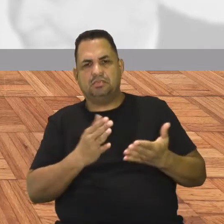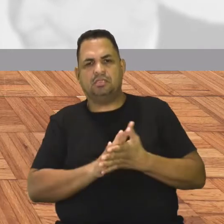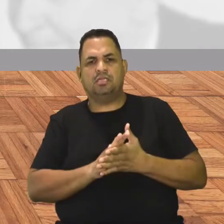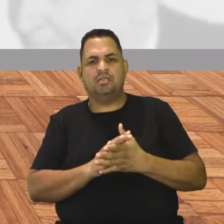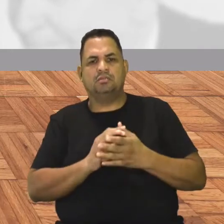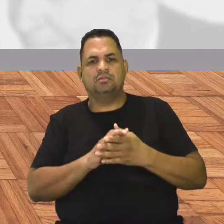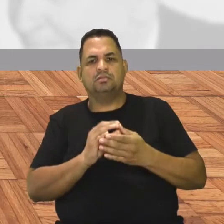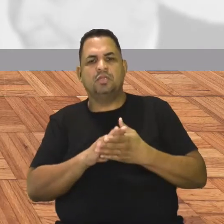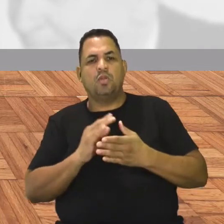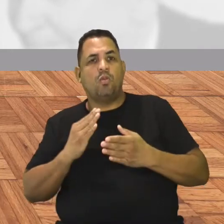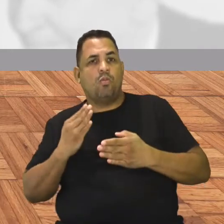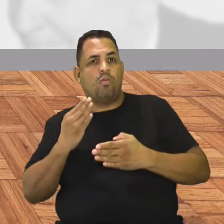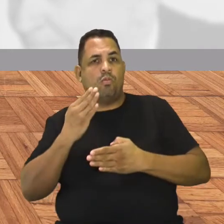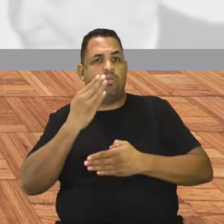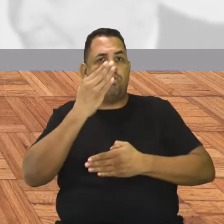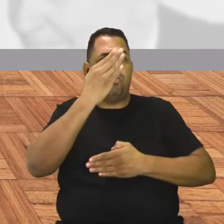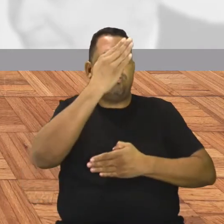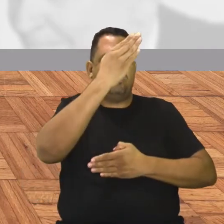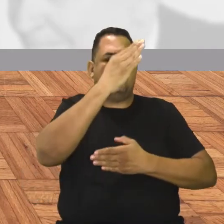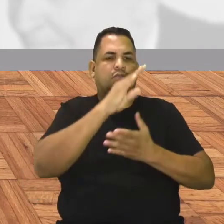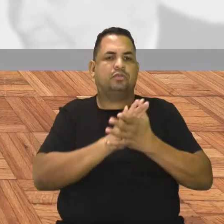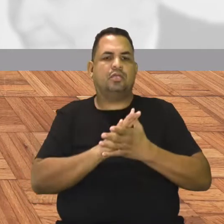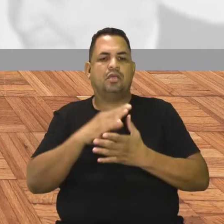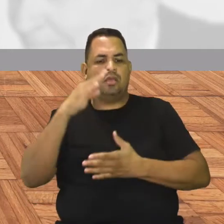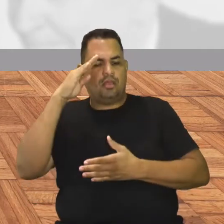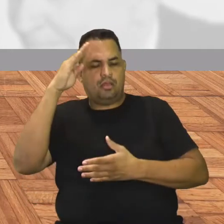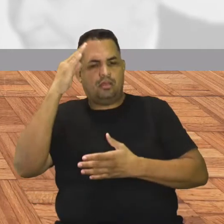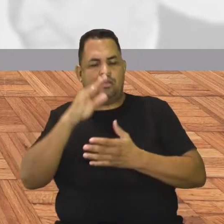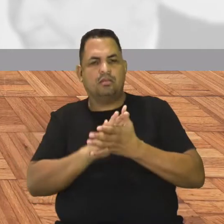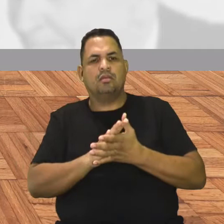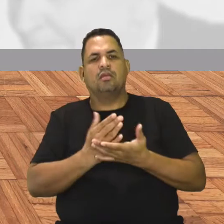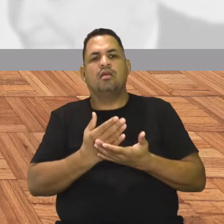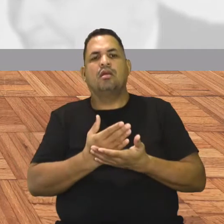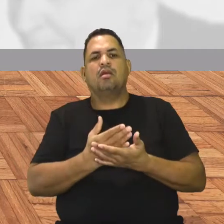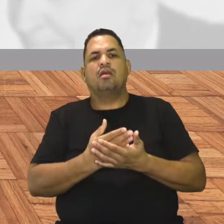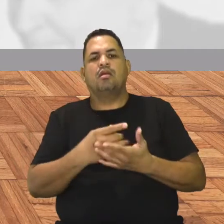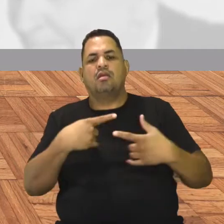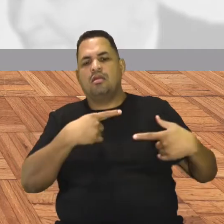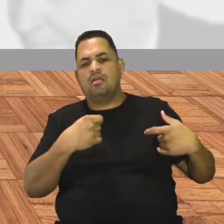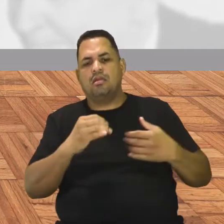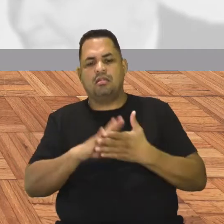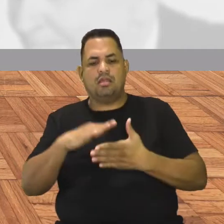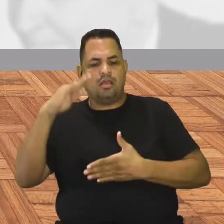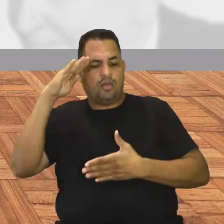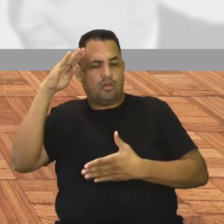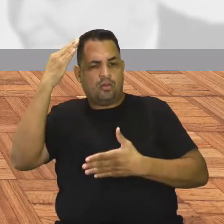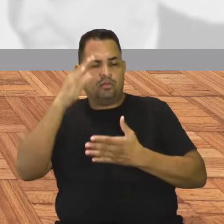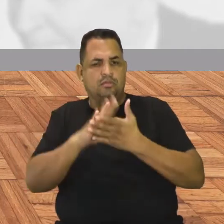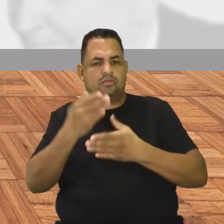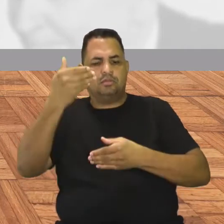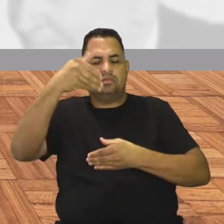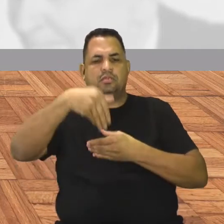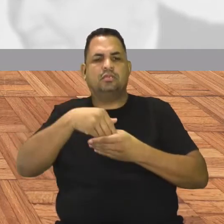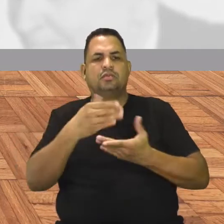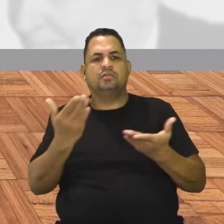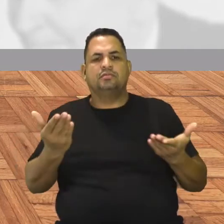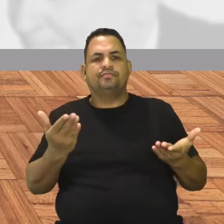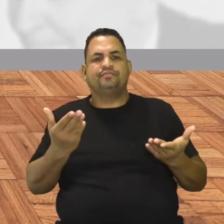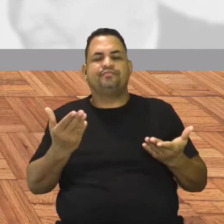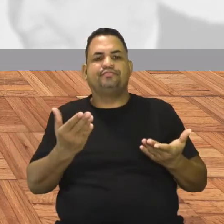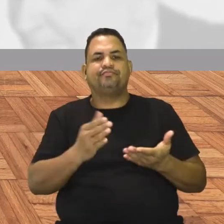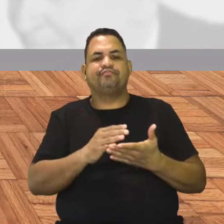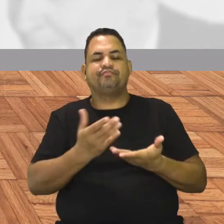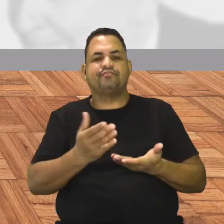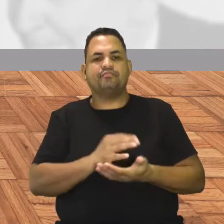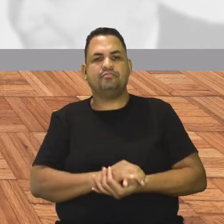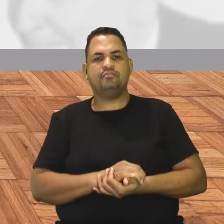Cuba, as próprias guerras do Vietnã, a guerra da Coreia também, que nós tivemos dentro dessa Guerra Fria, momentos de